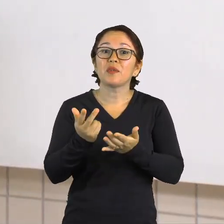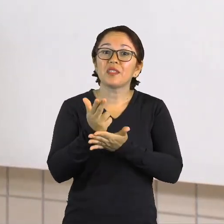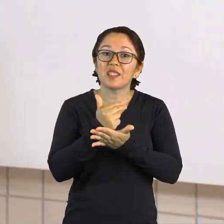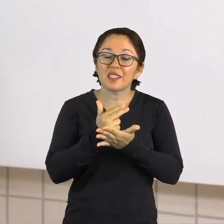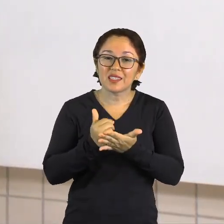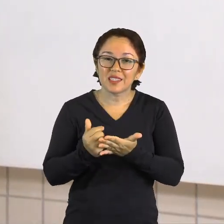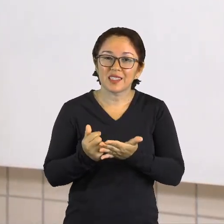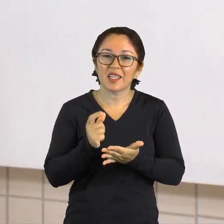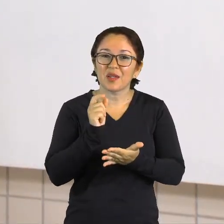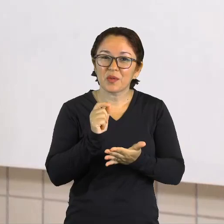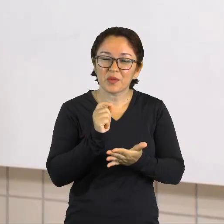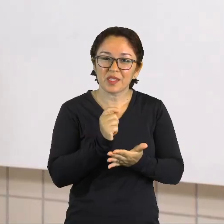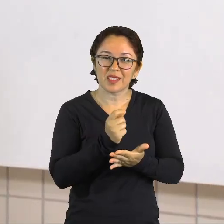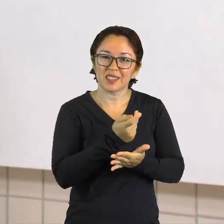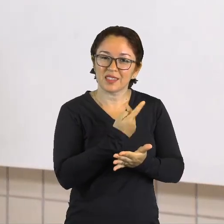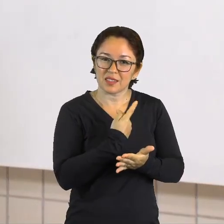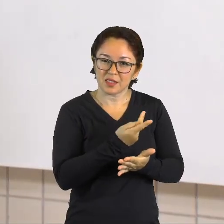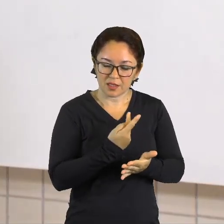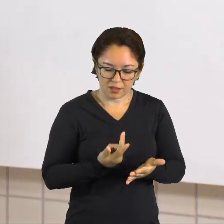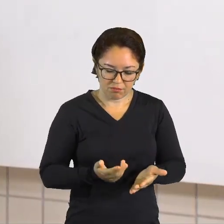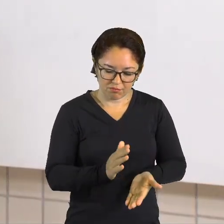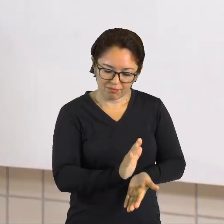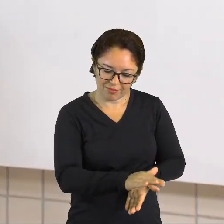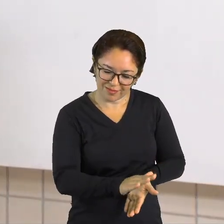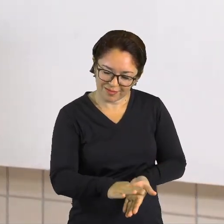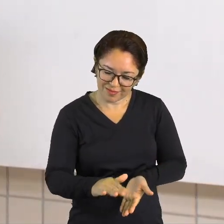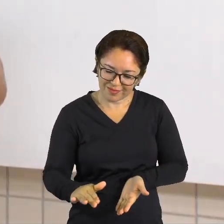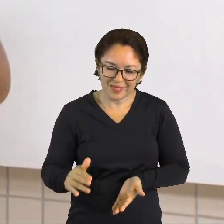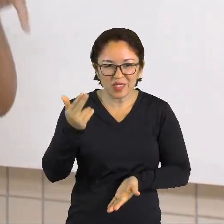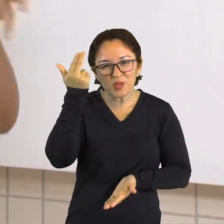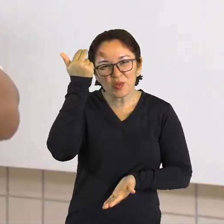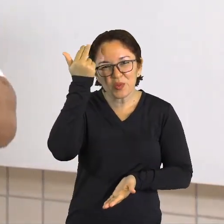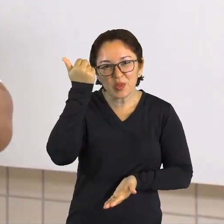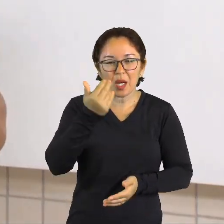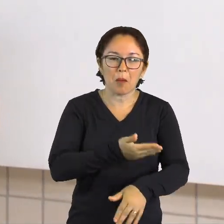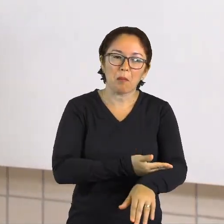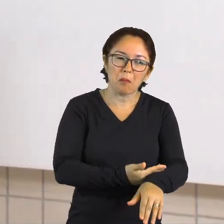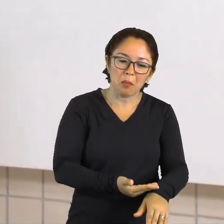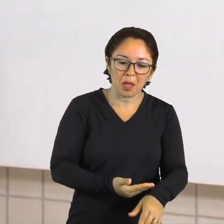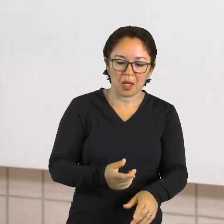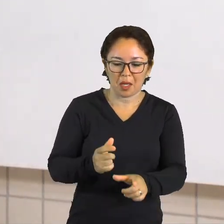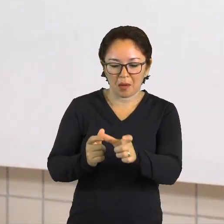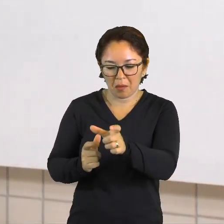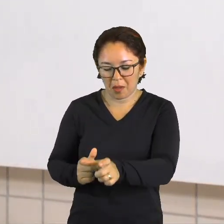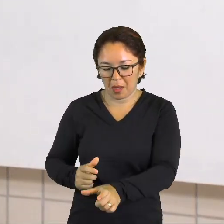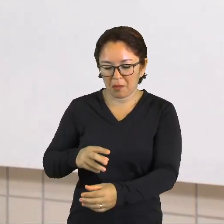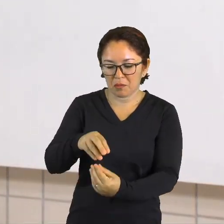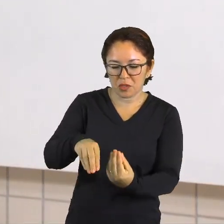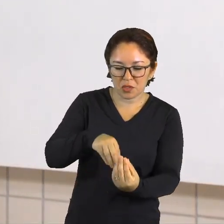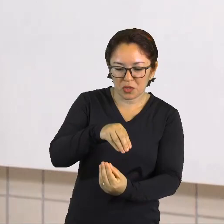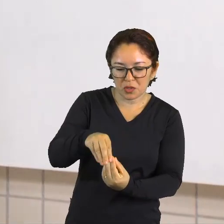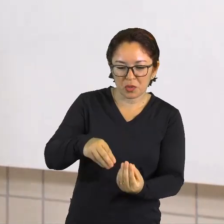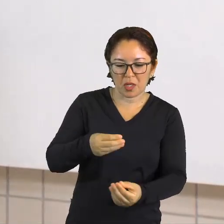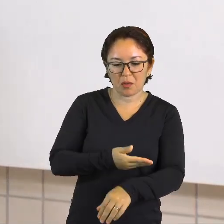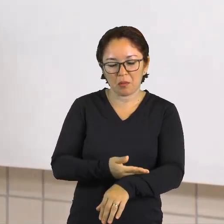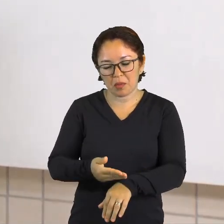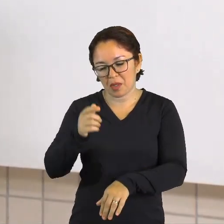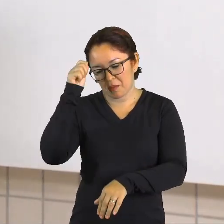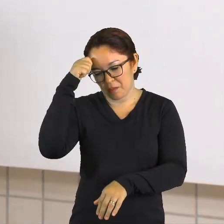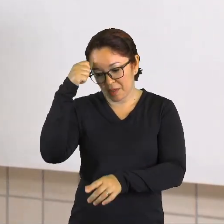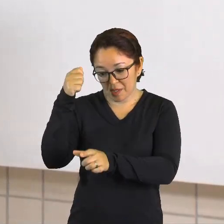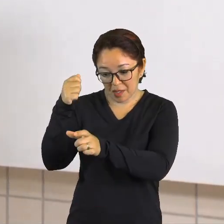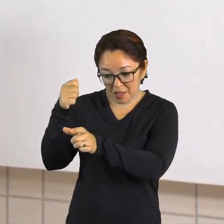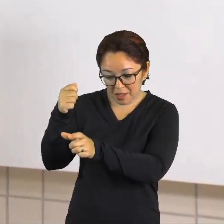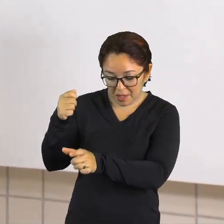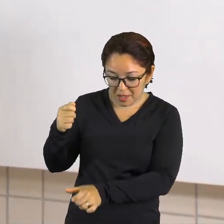com a coelha pretinha e os seus filhotinhos. Lá fala que ele teve um filhotinho branco, um branco com manchinhas pretas, um preto